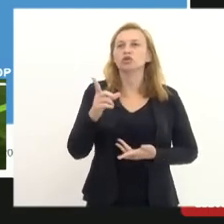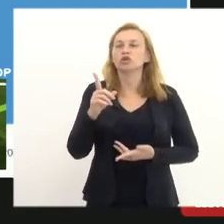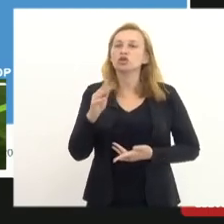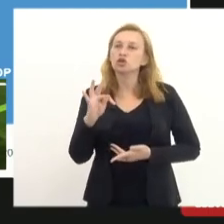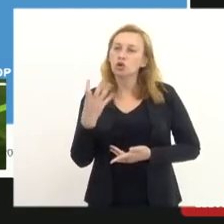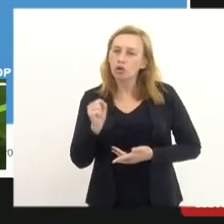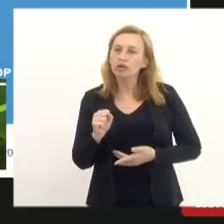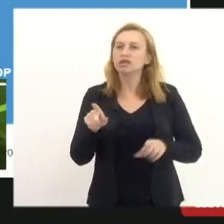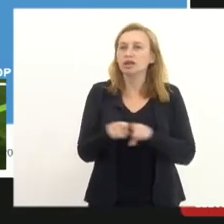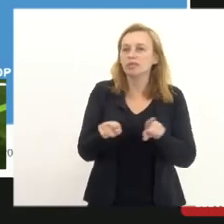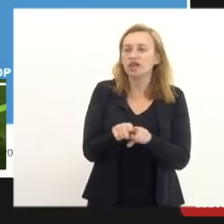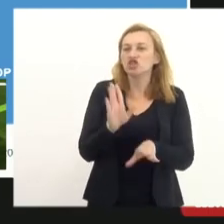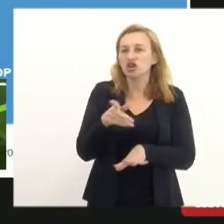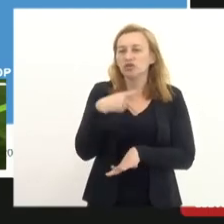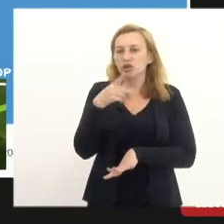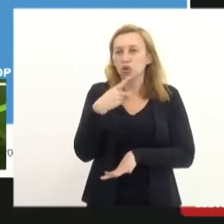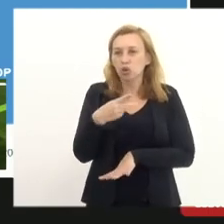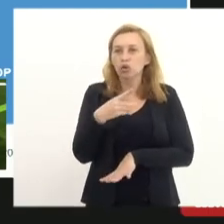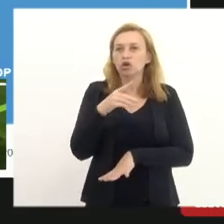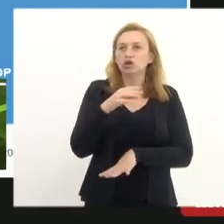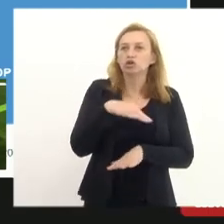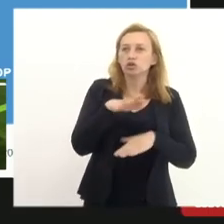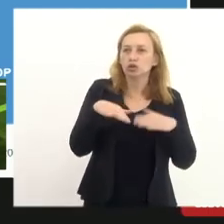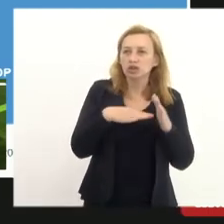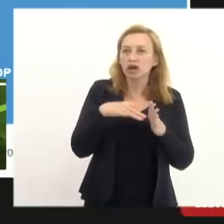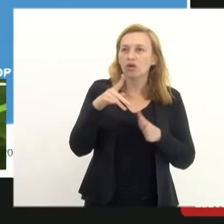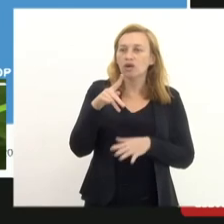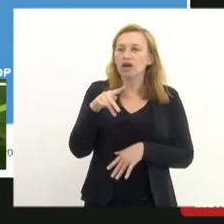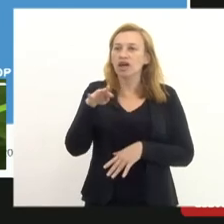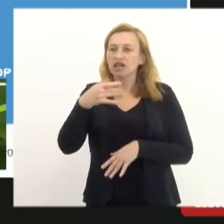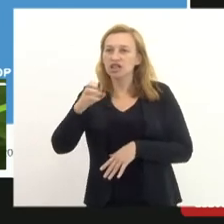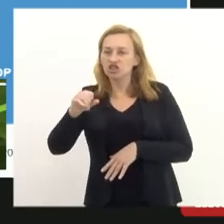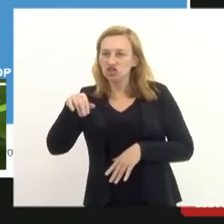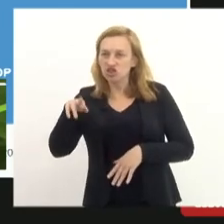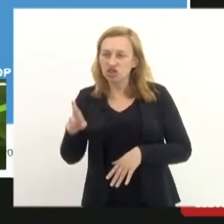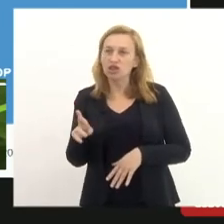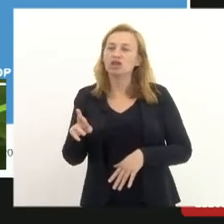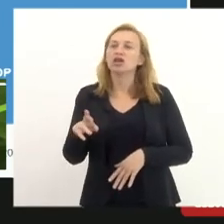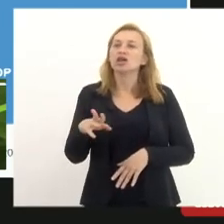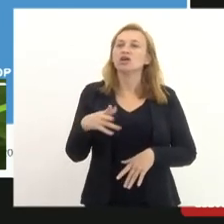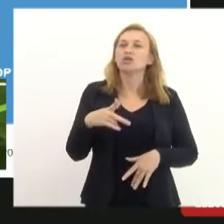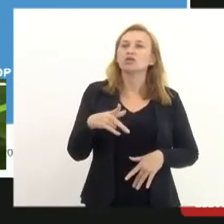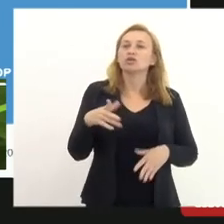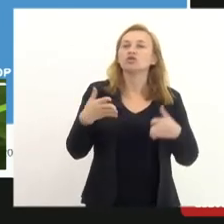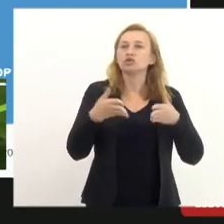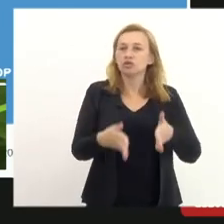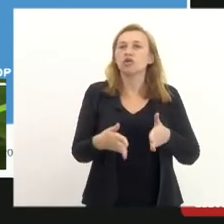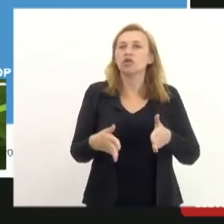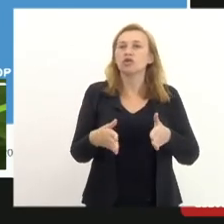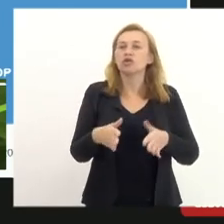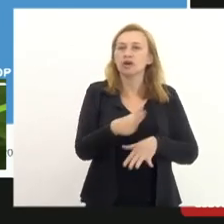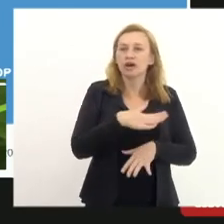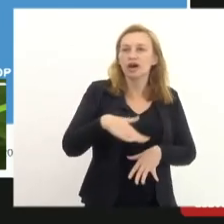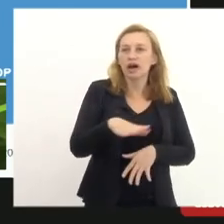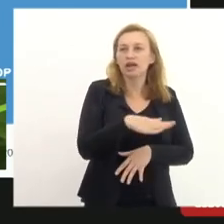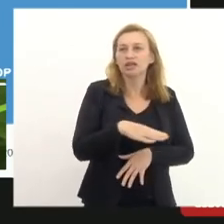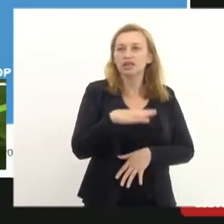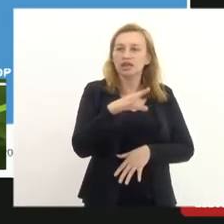citou, a Total Energy, o nosso foco, bacias de Campos e